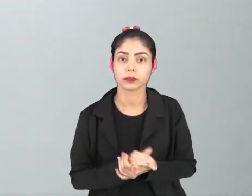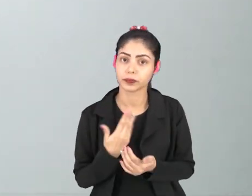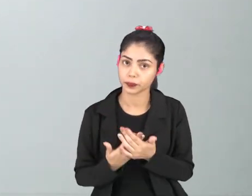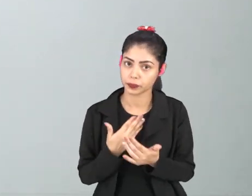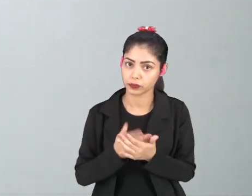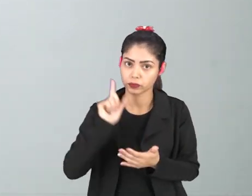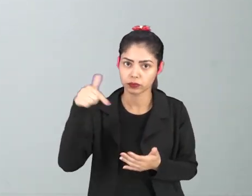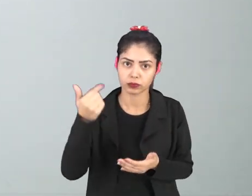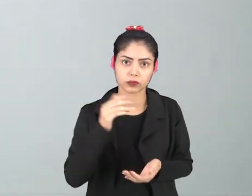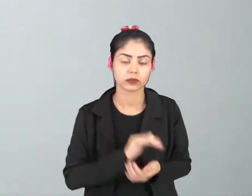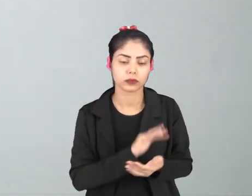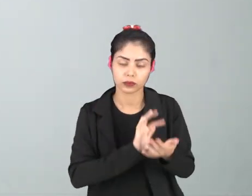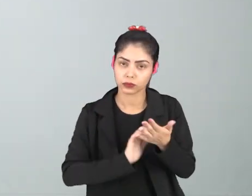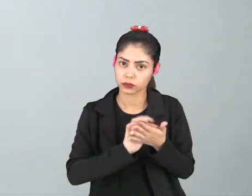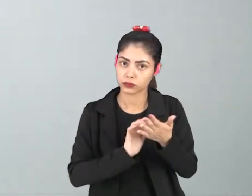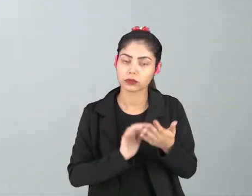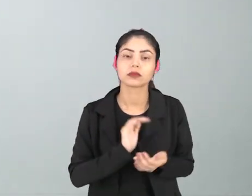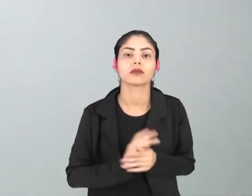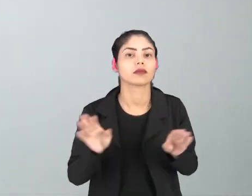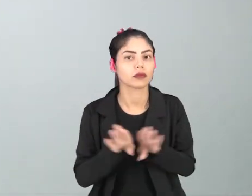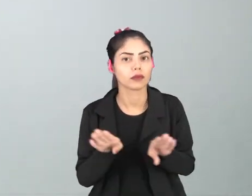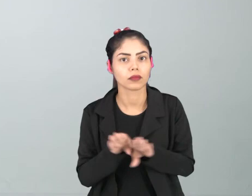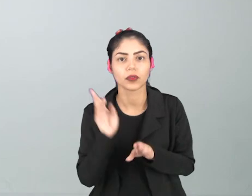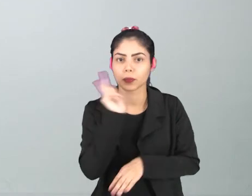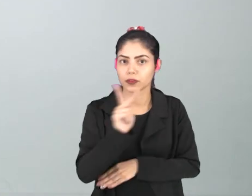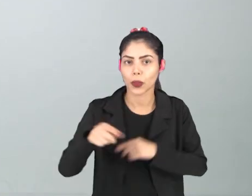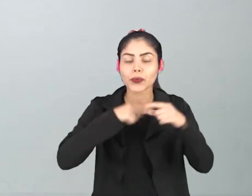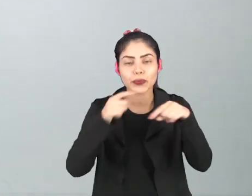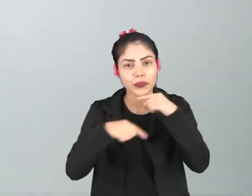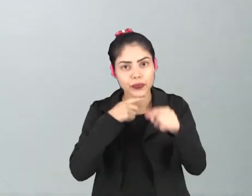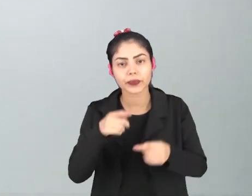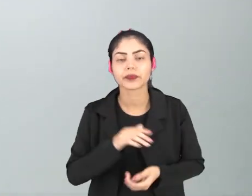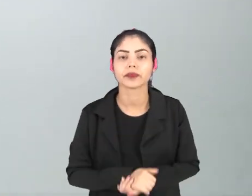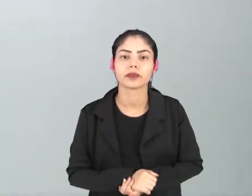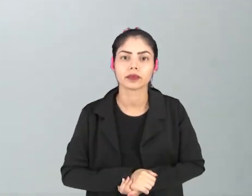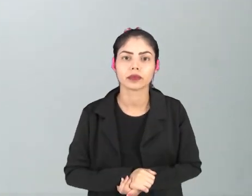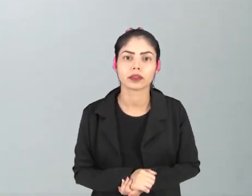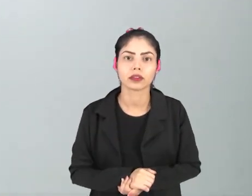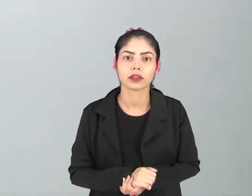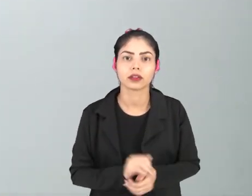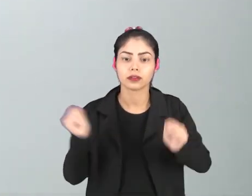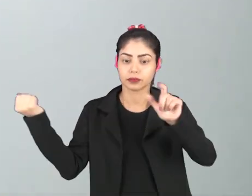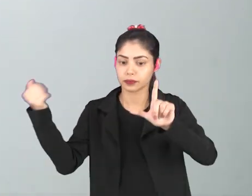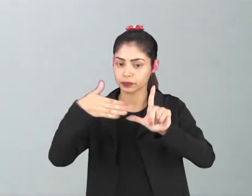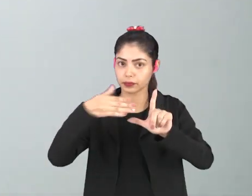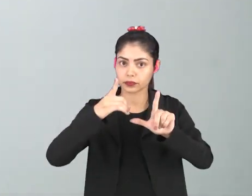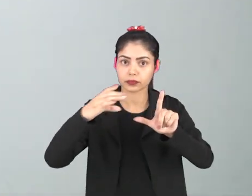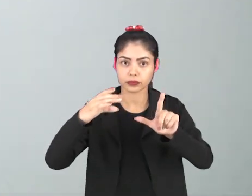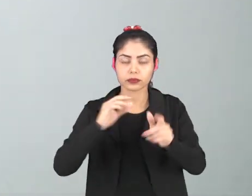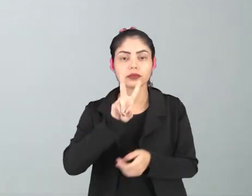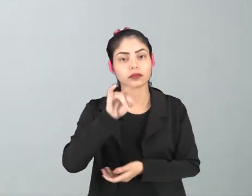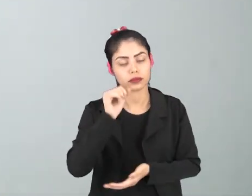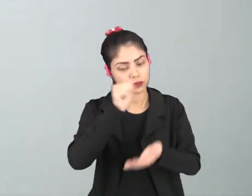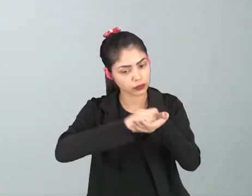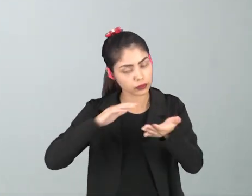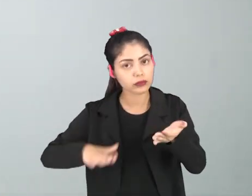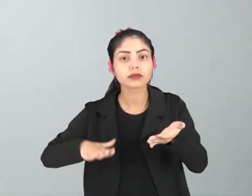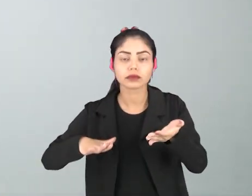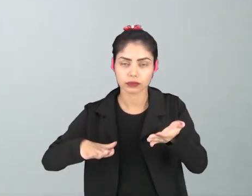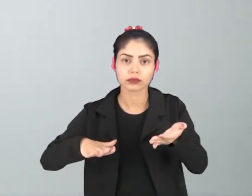outros canais, e recorra também ao seu professor para tirar dúvida. Na plataforma Eduque, terá atividade